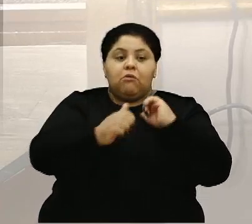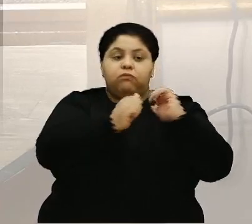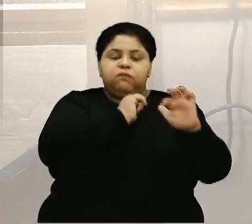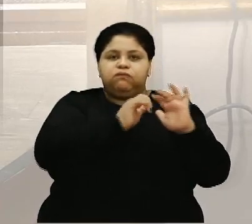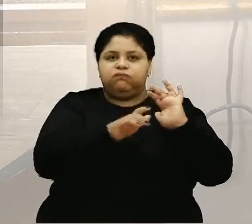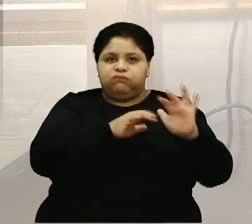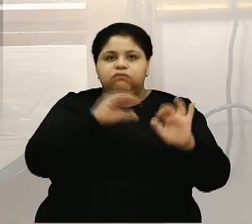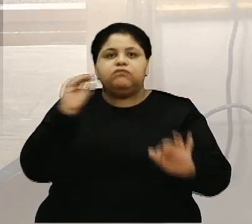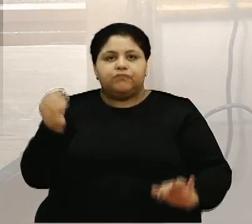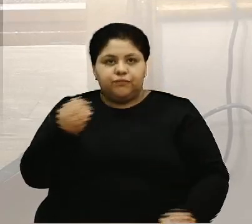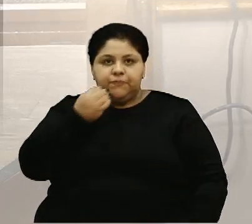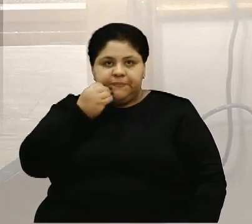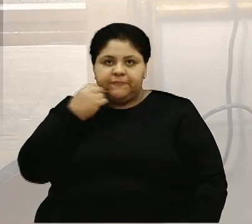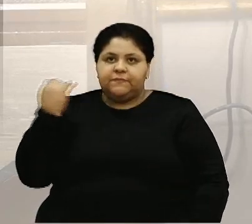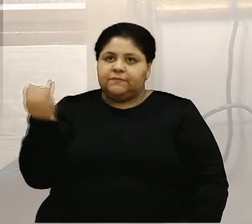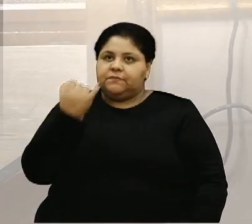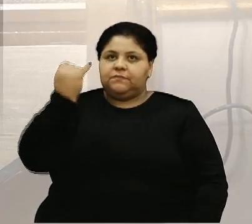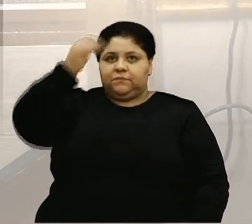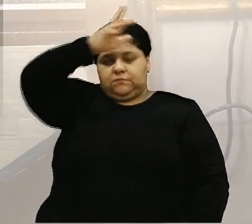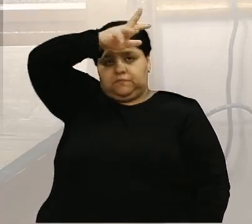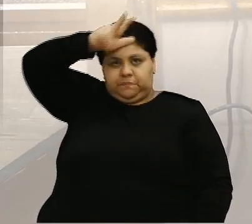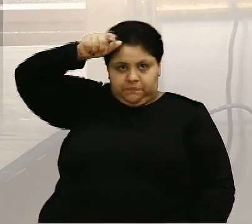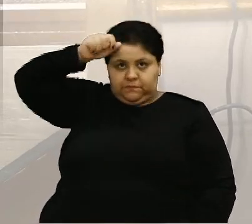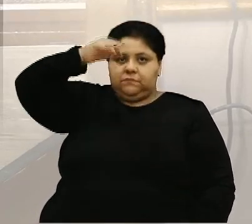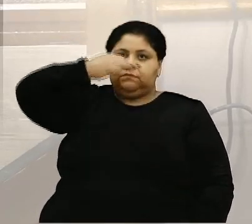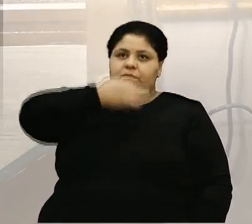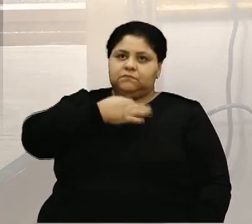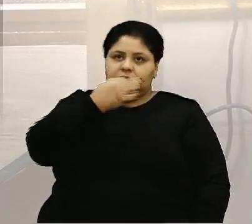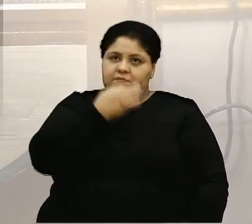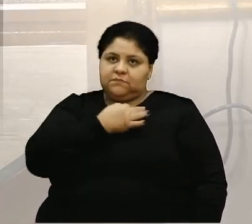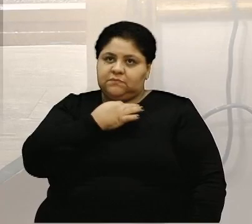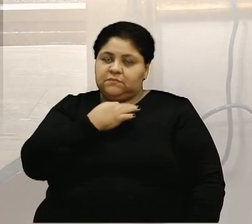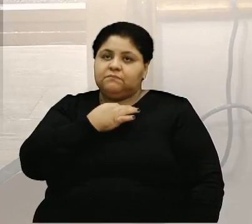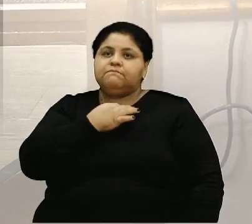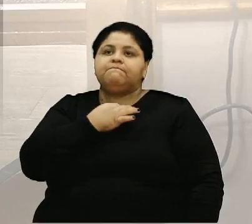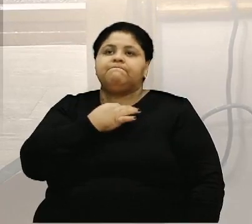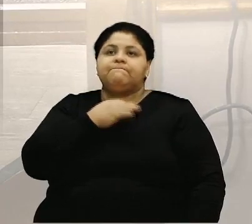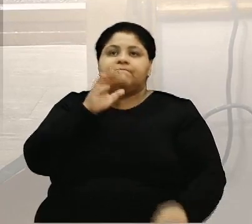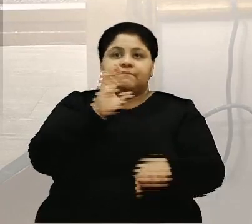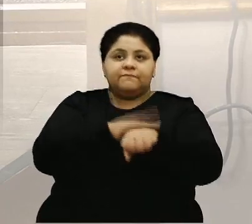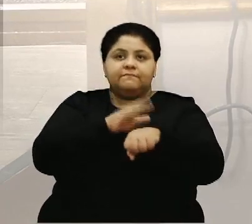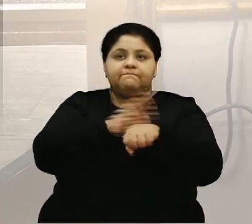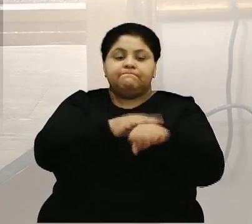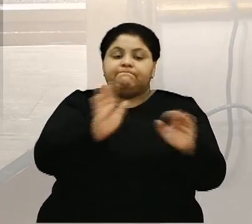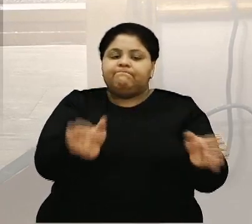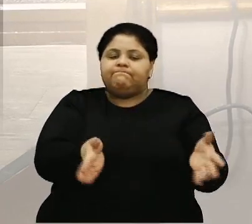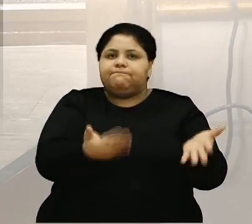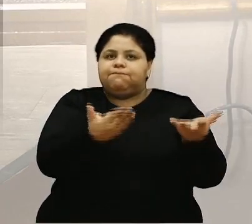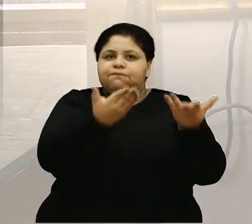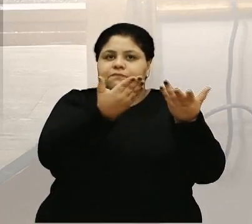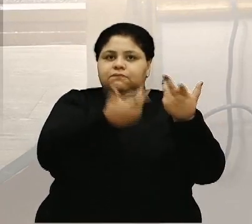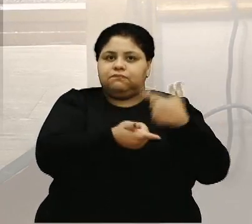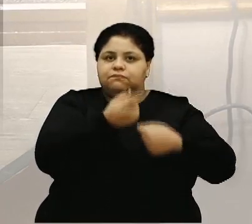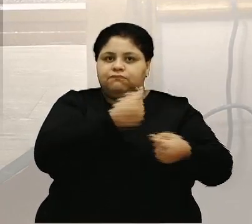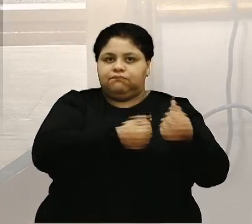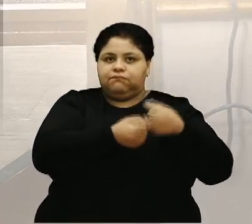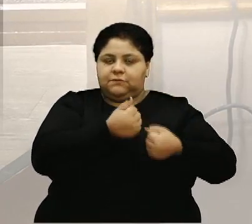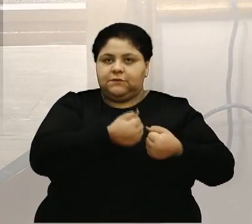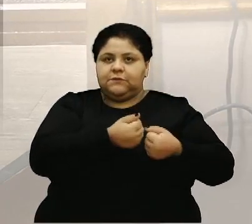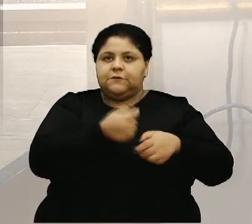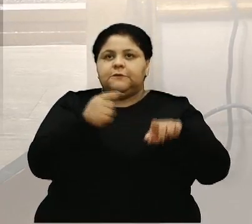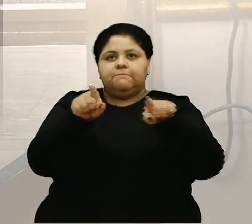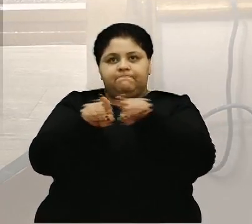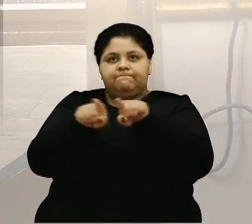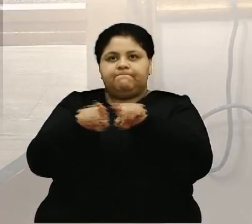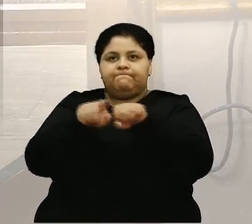oportunidade importante para o município de Caxias do Sul agarrar nesse momento, né, para fomentar a nossa economia, e sem dúvida alguma